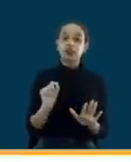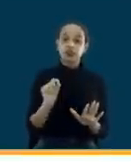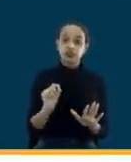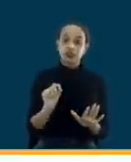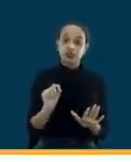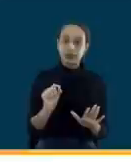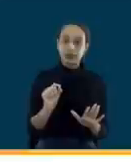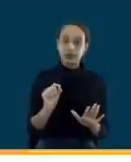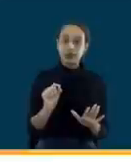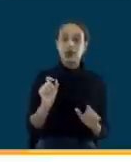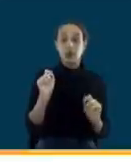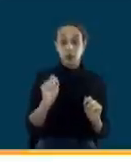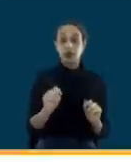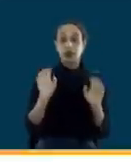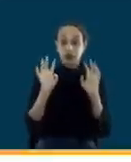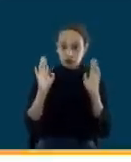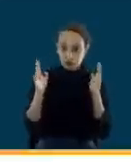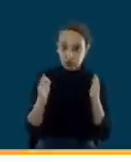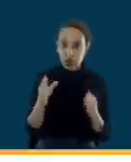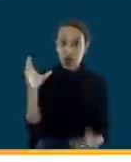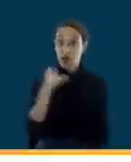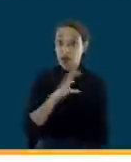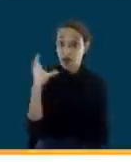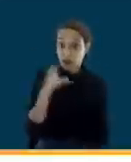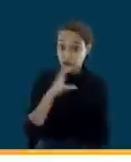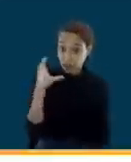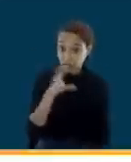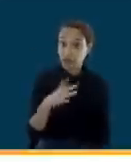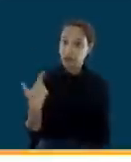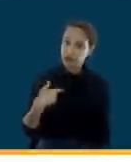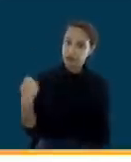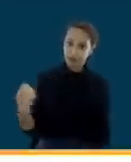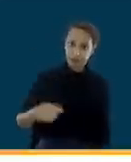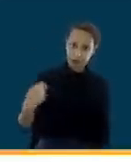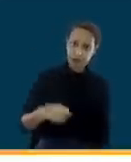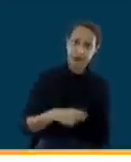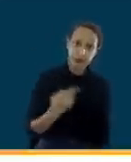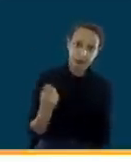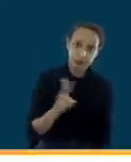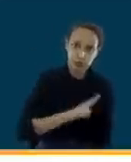um atendimento rápido, um atendimento necessário, porque